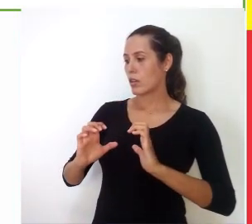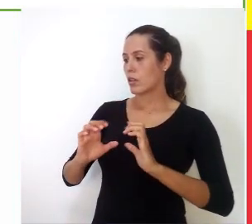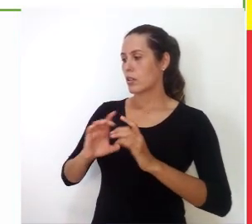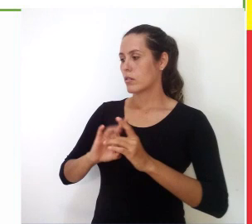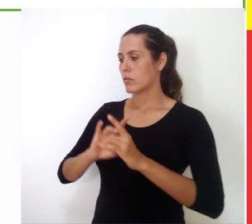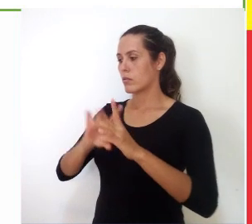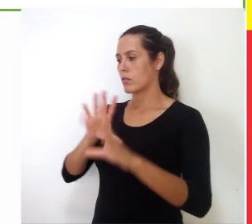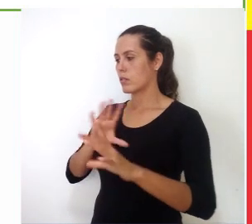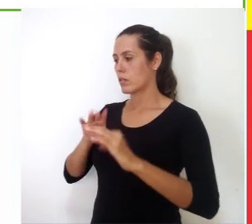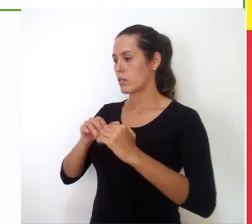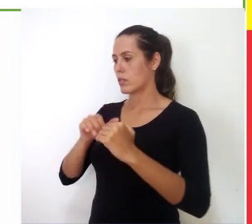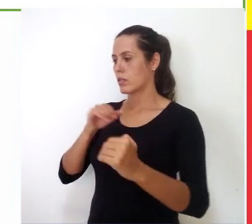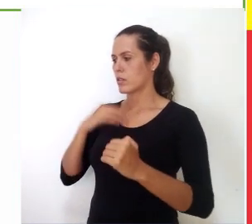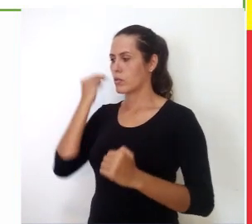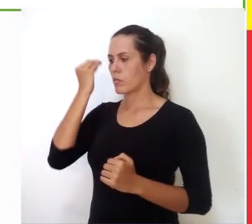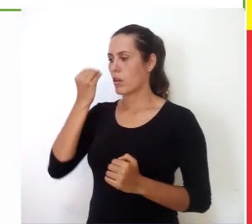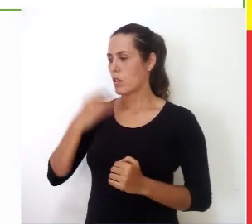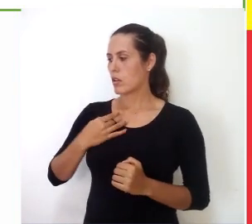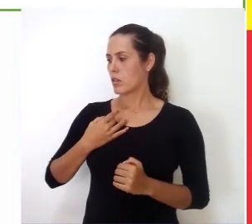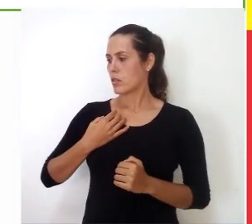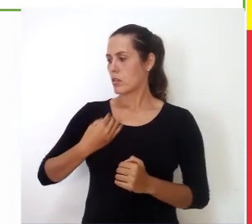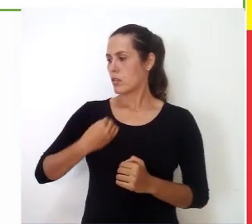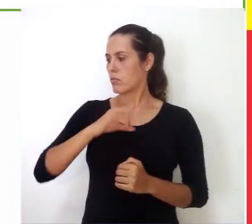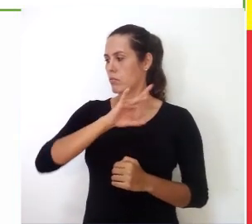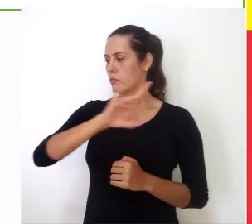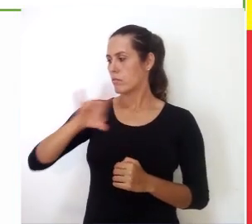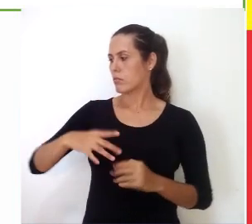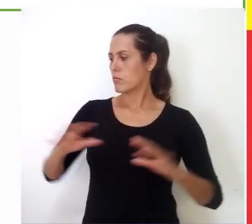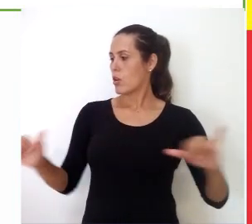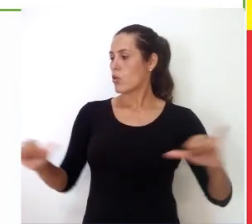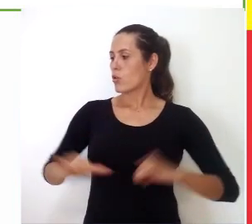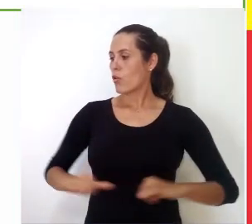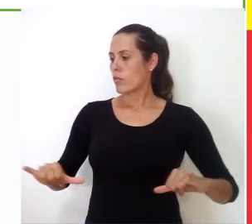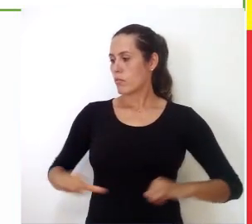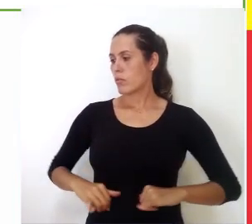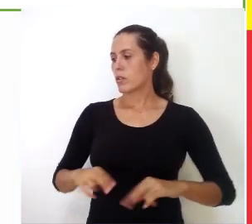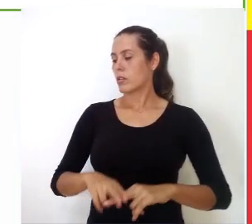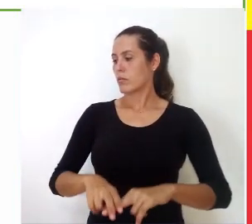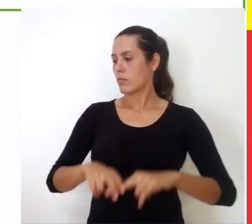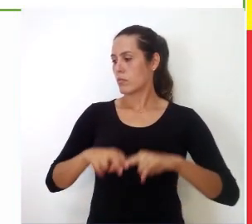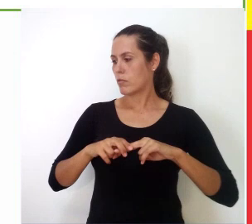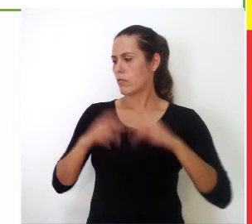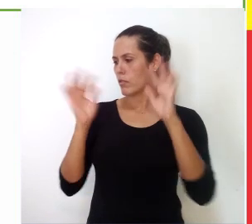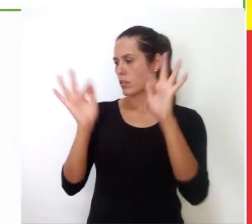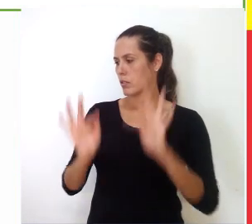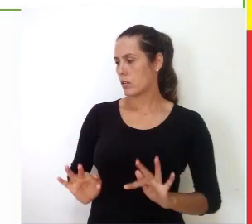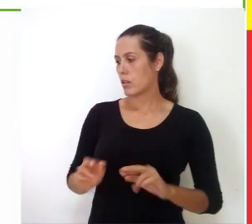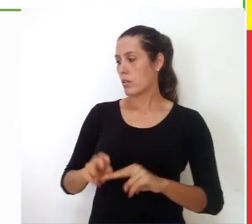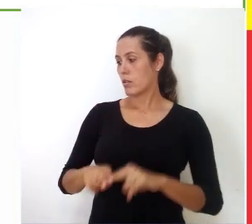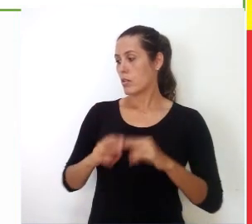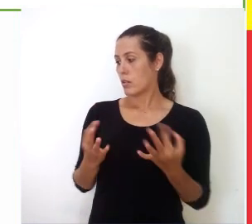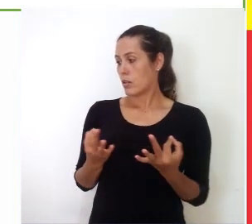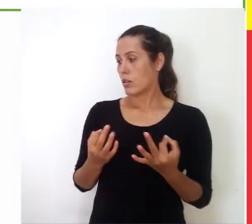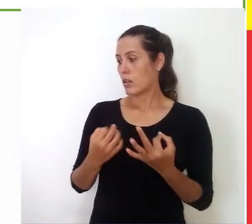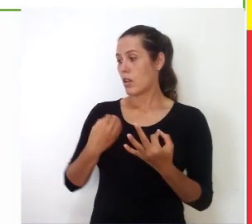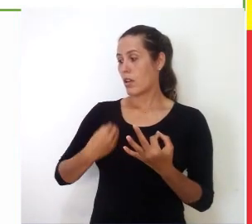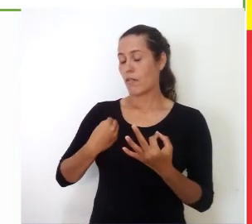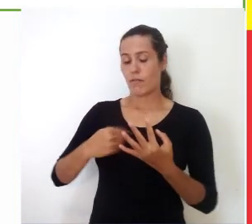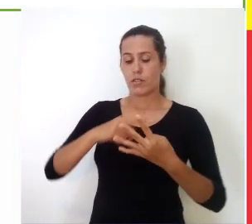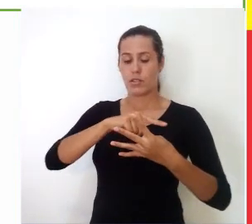da felicidade. Para o budismo, há 4 valores, certo? 4 valores nobres. Nós